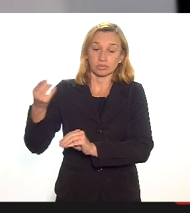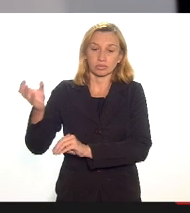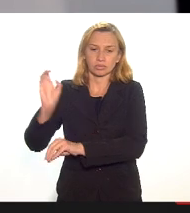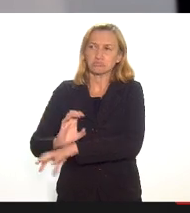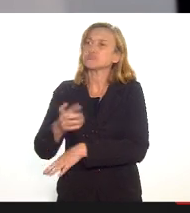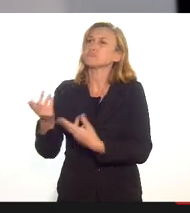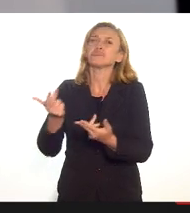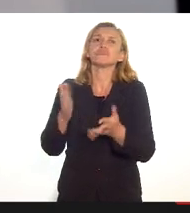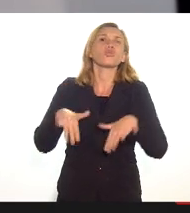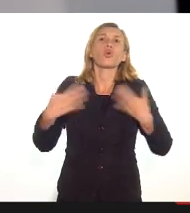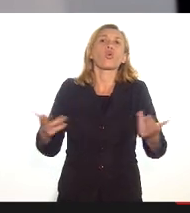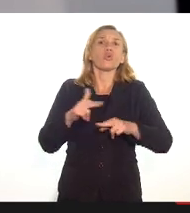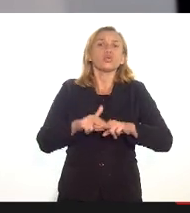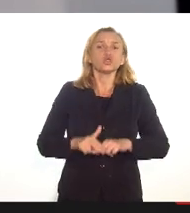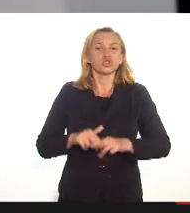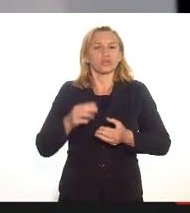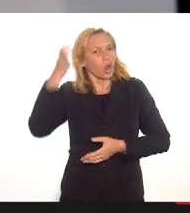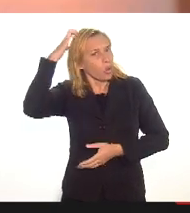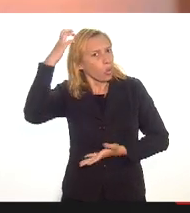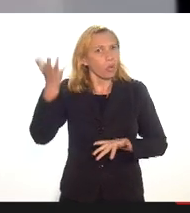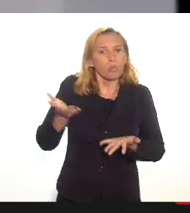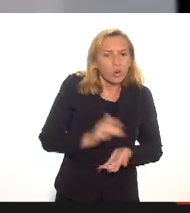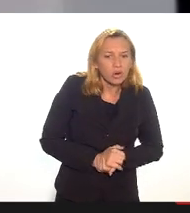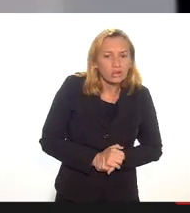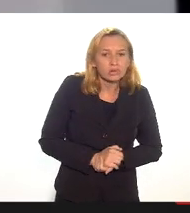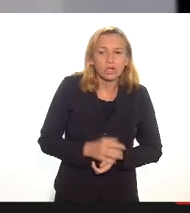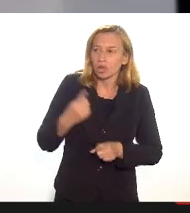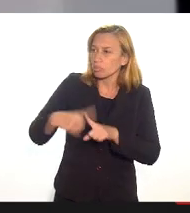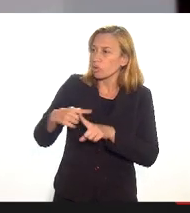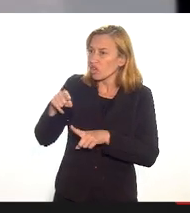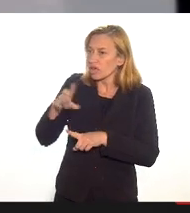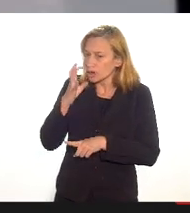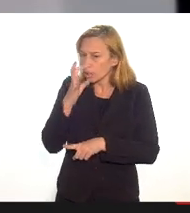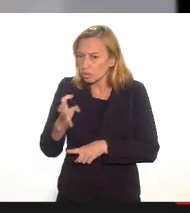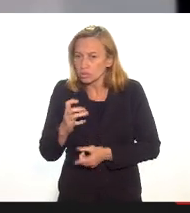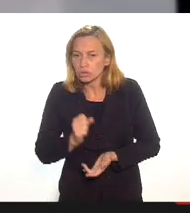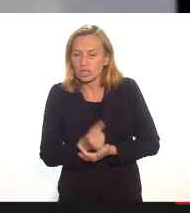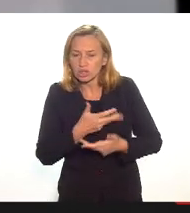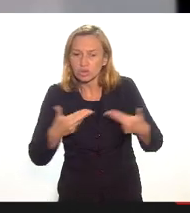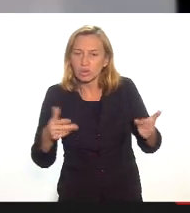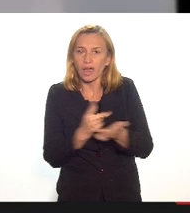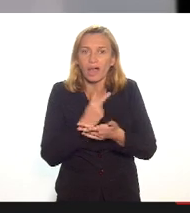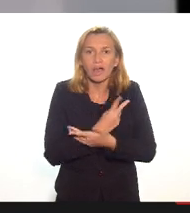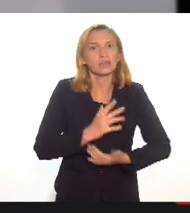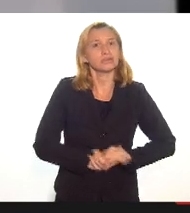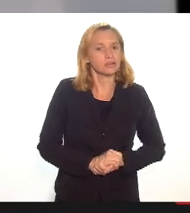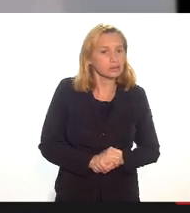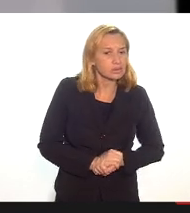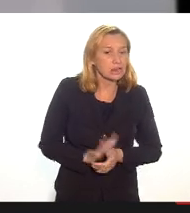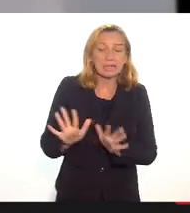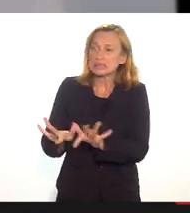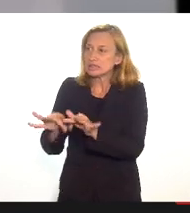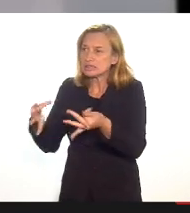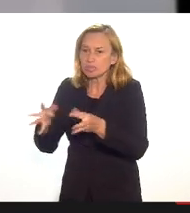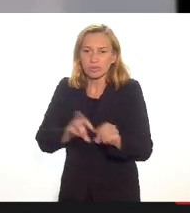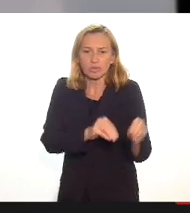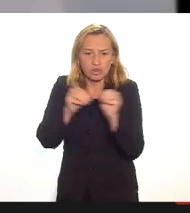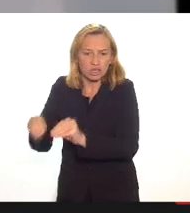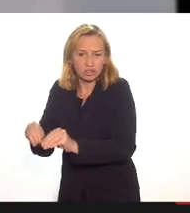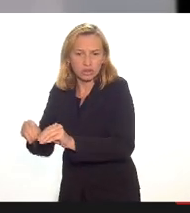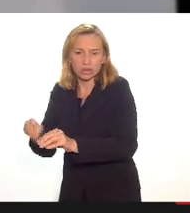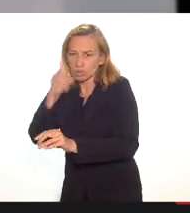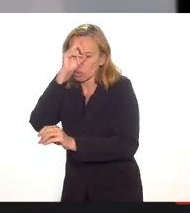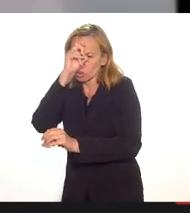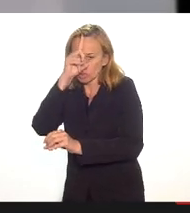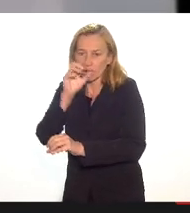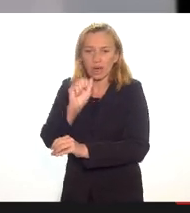dessa transferência? É uma punição porque ele denuncia as coisas, porque ele fala as coisas? Ele foi simplesmente transferido do Hospital